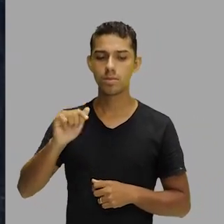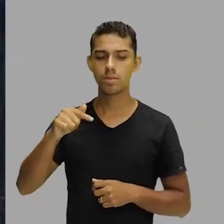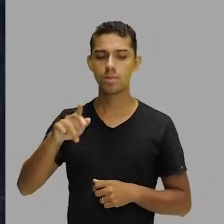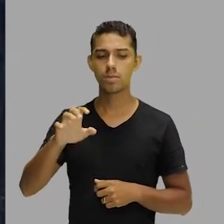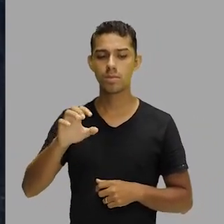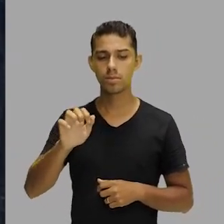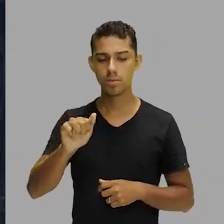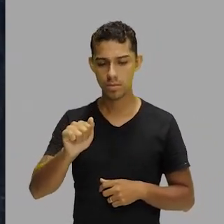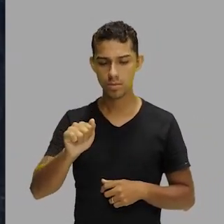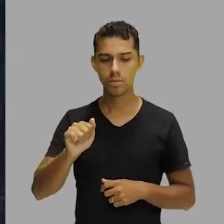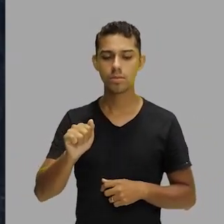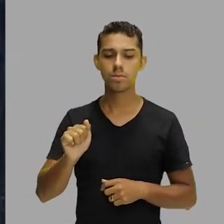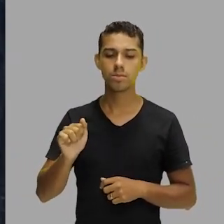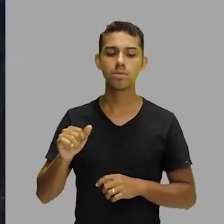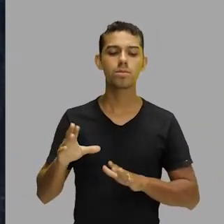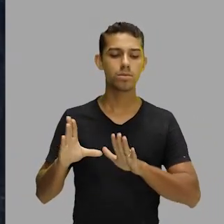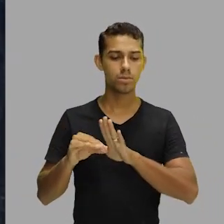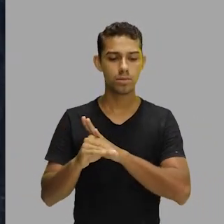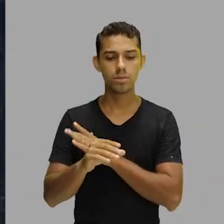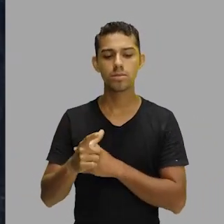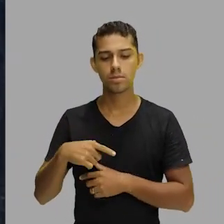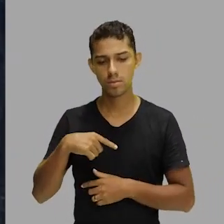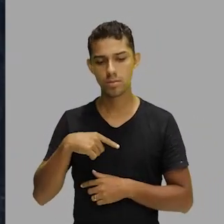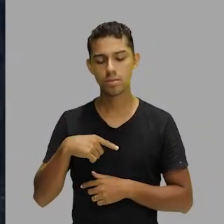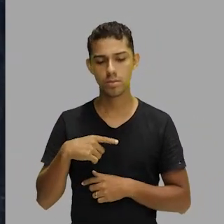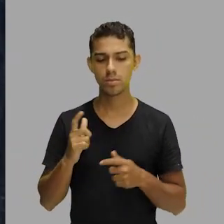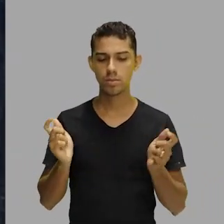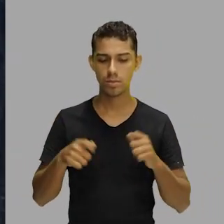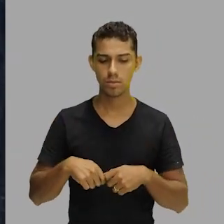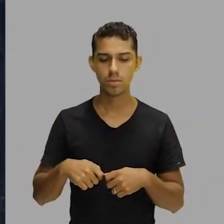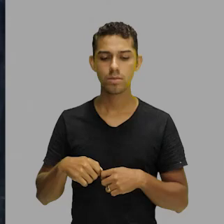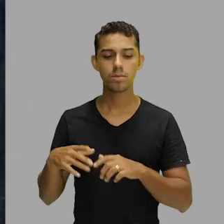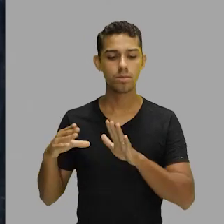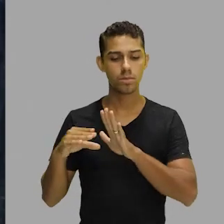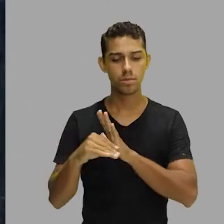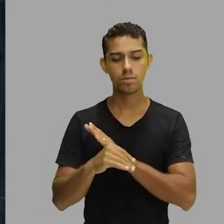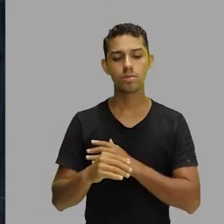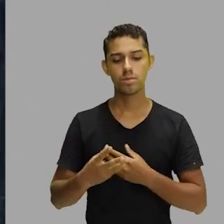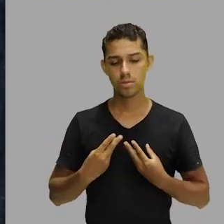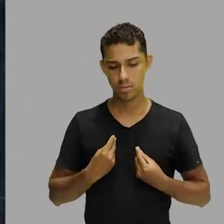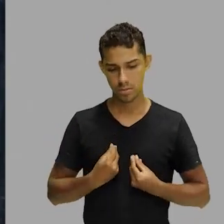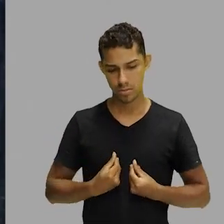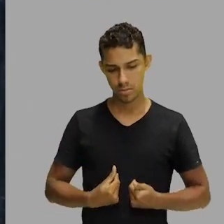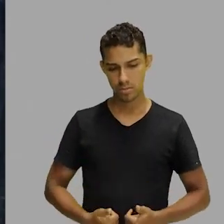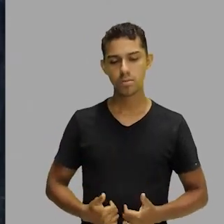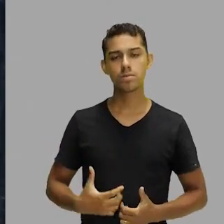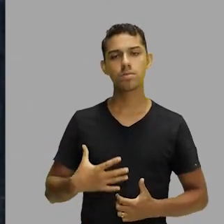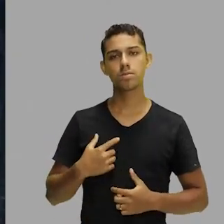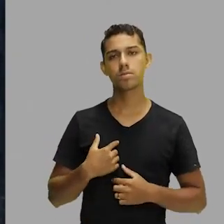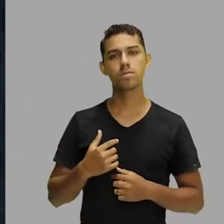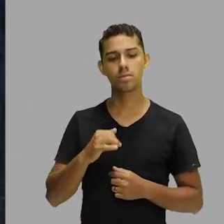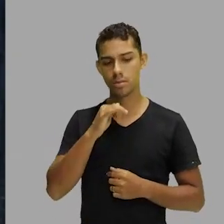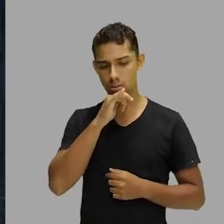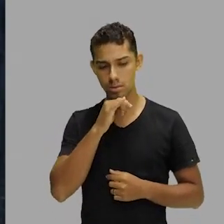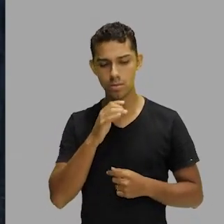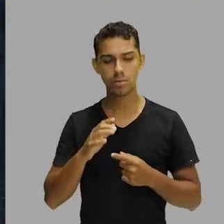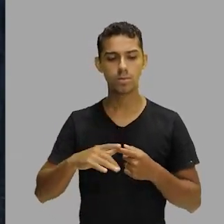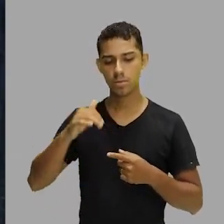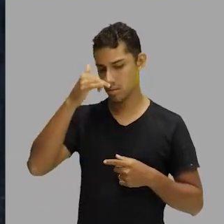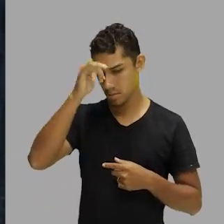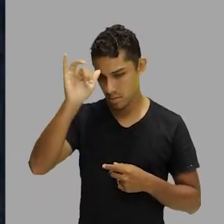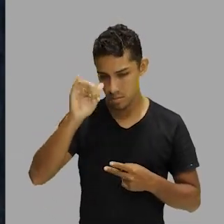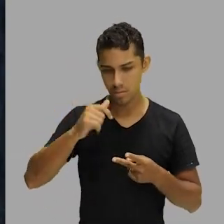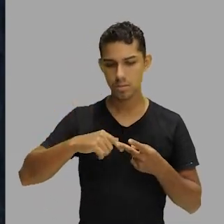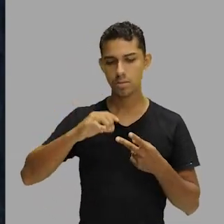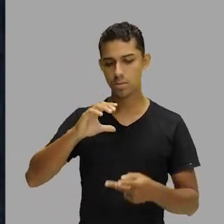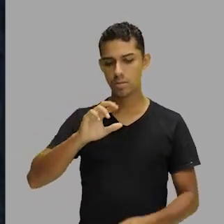flora intestinal, nós temos o caso daquelas bactérias que promovem a digestão de celulose, como bois, cupins e